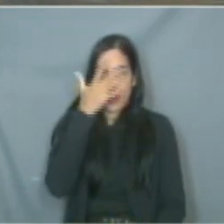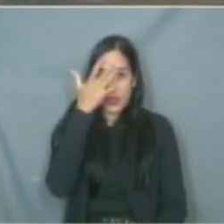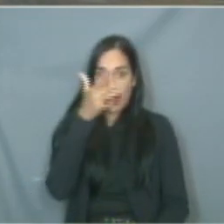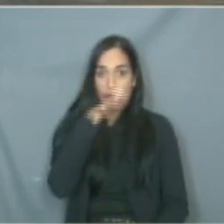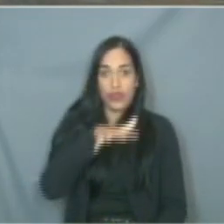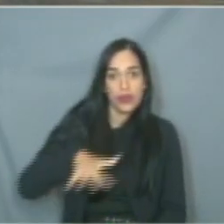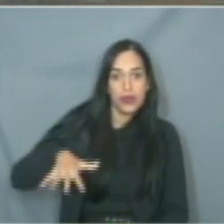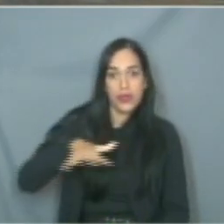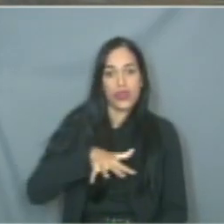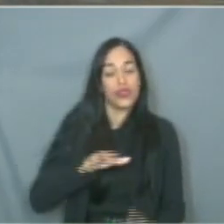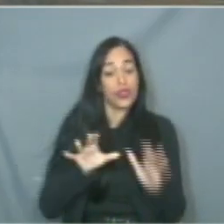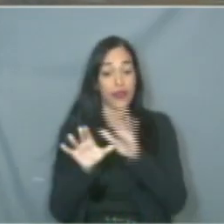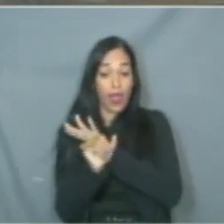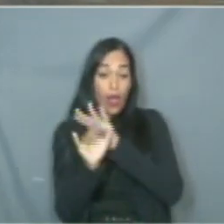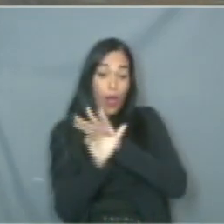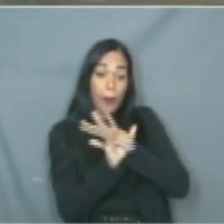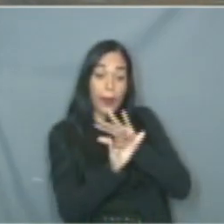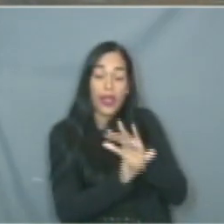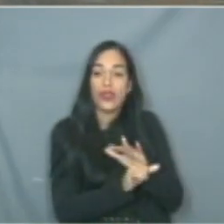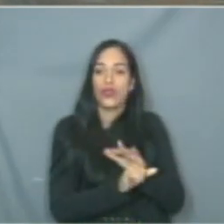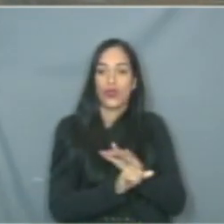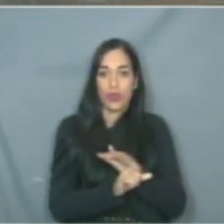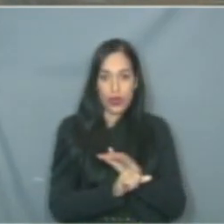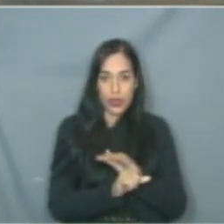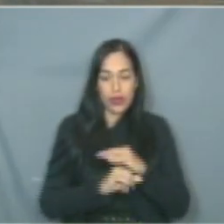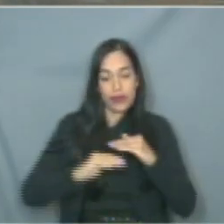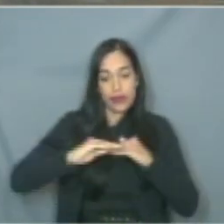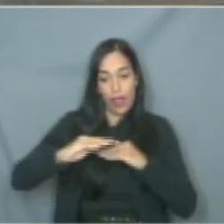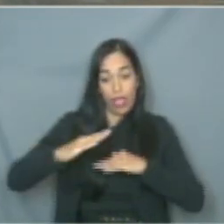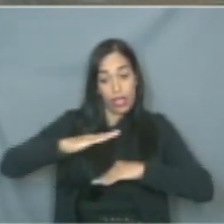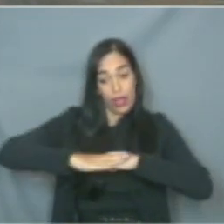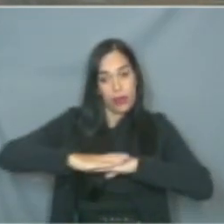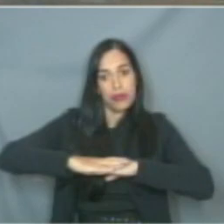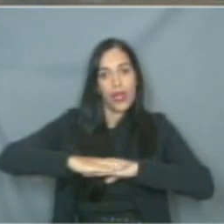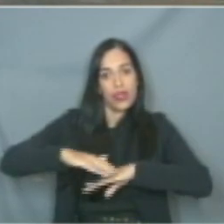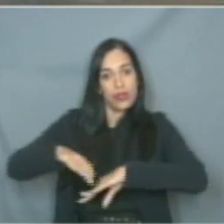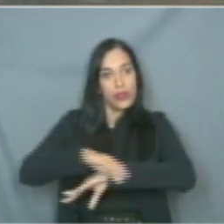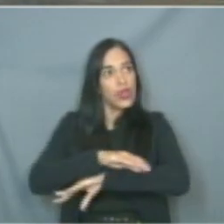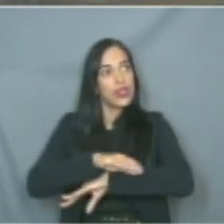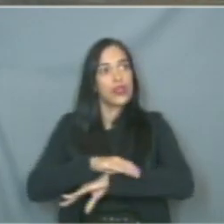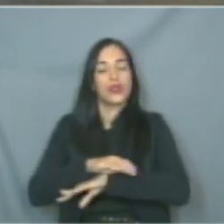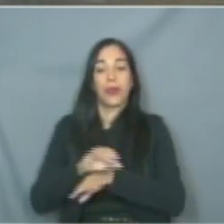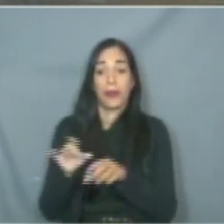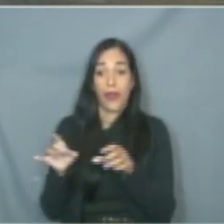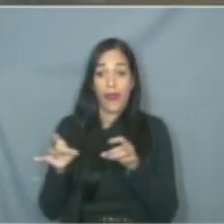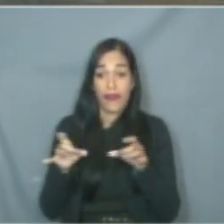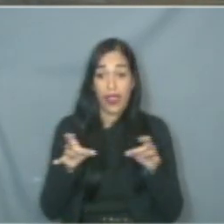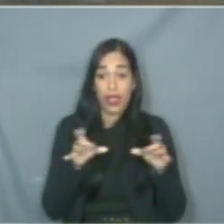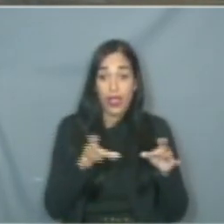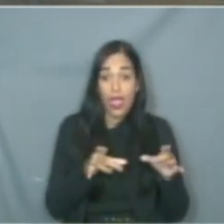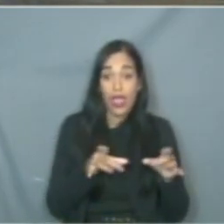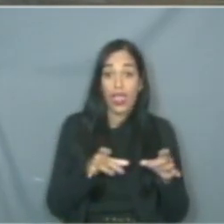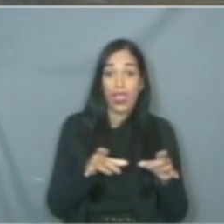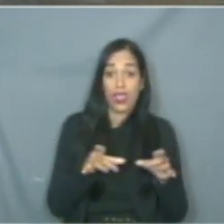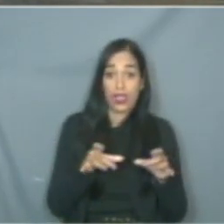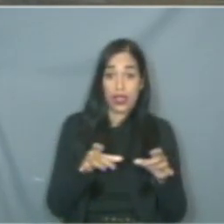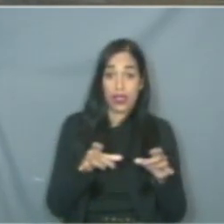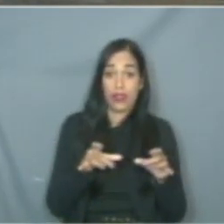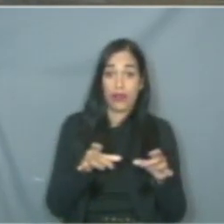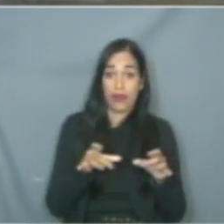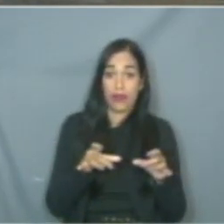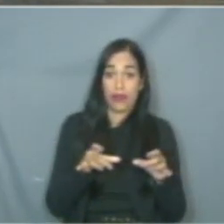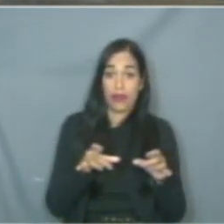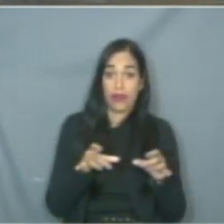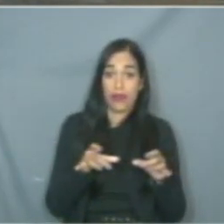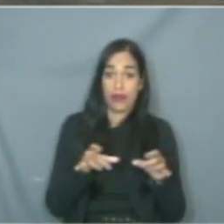estavam ali roubando aquela tampa de bueiro para poder vender o cobre que tinha